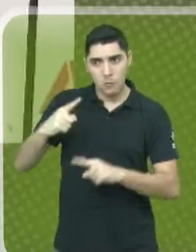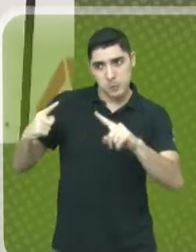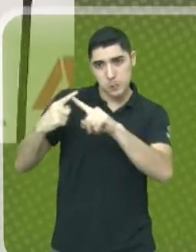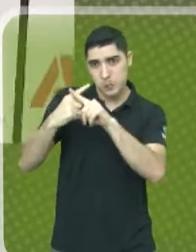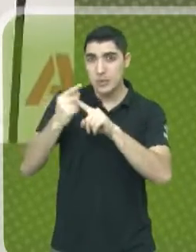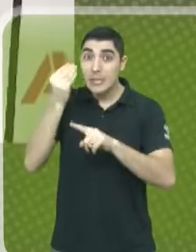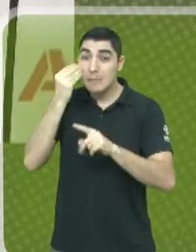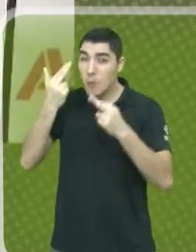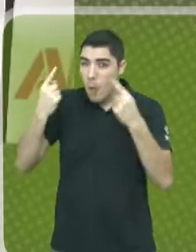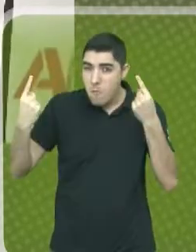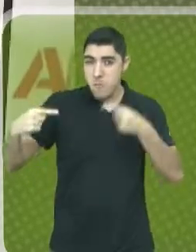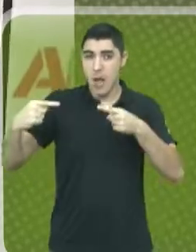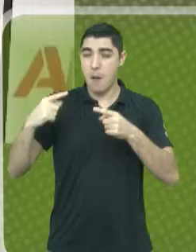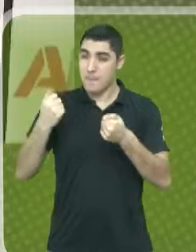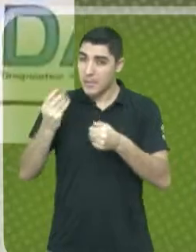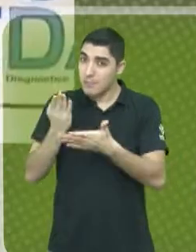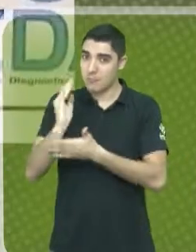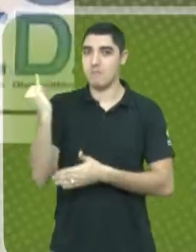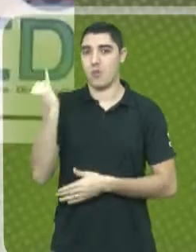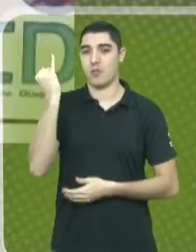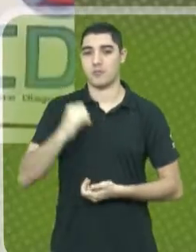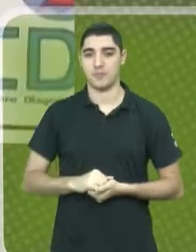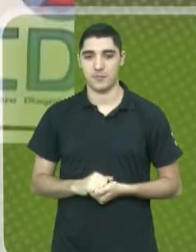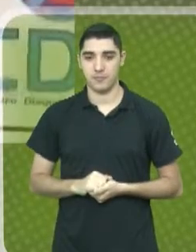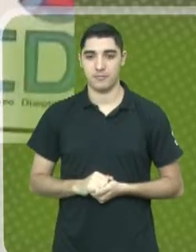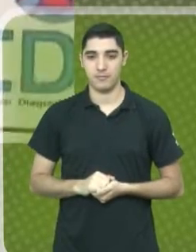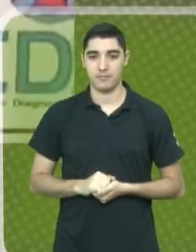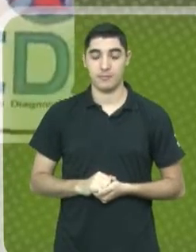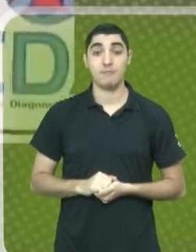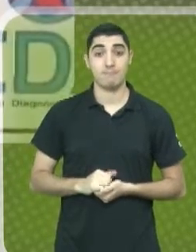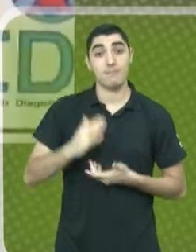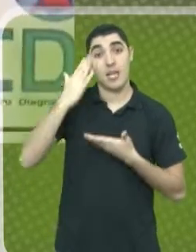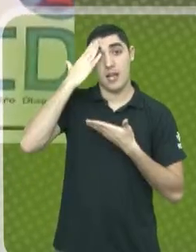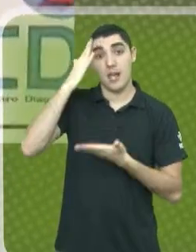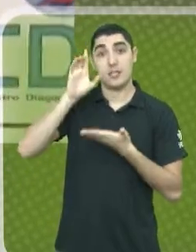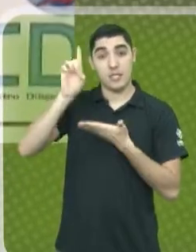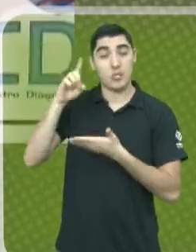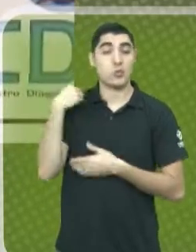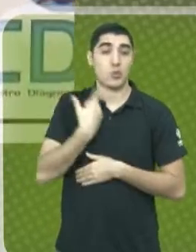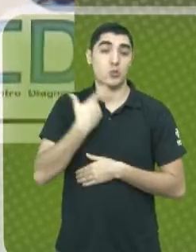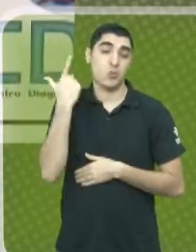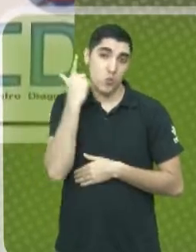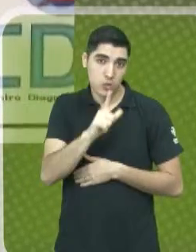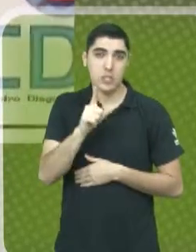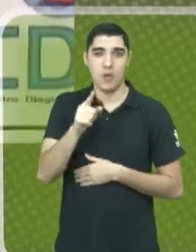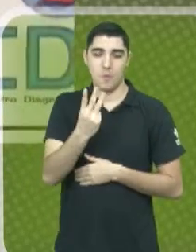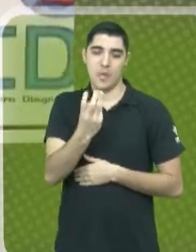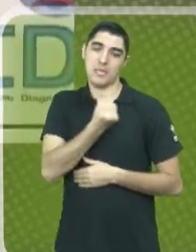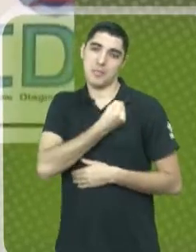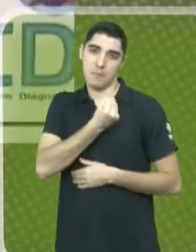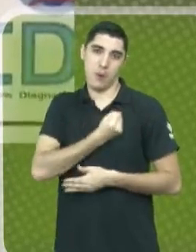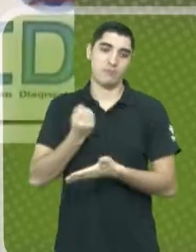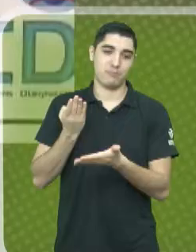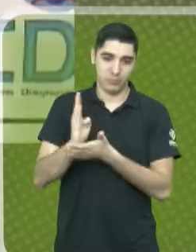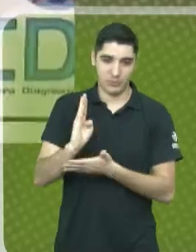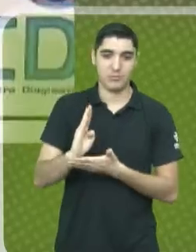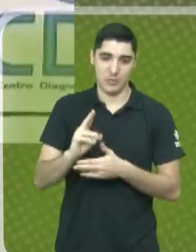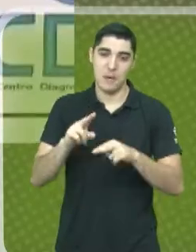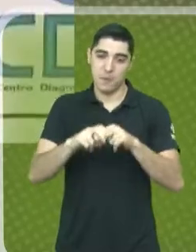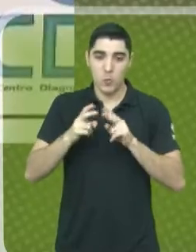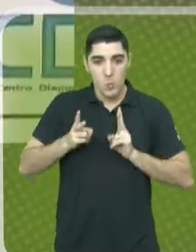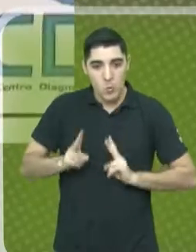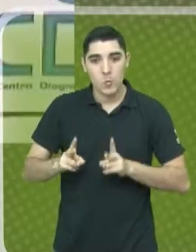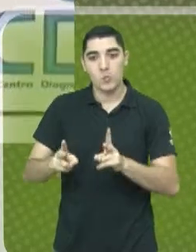poder classificar, que é o mais importante da equipe. Graças a Deus conseguimos sair com os 3 pontos aí, foram muito importantes para nós seguir na